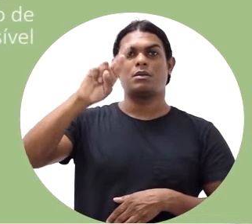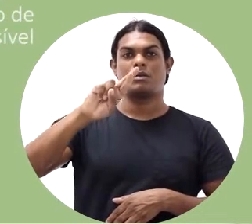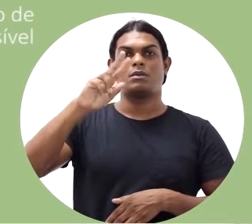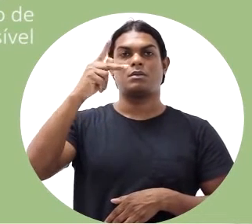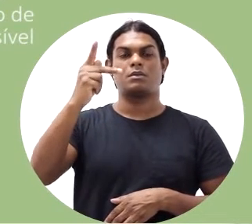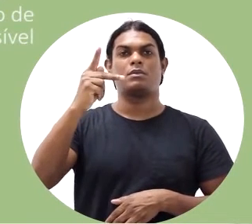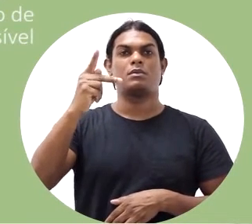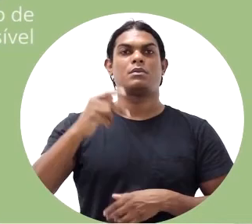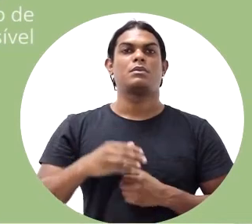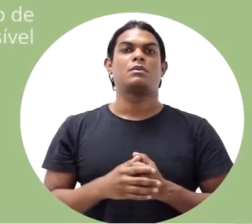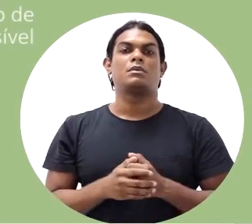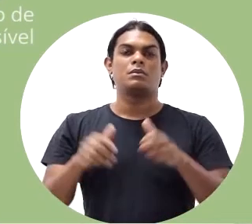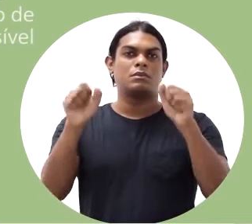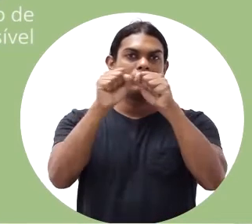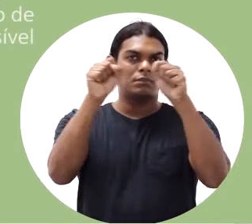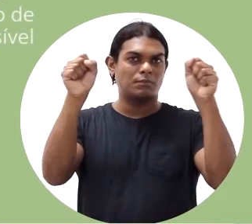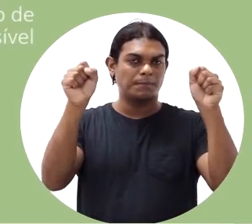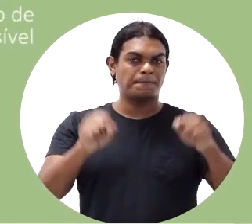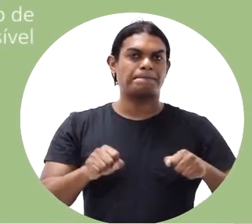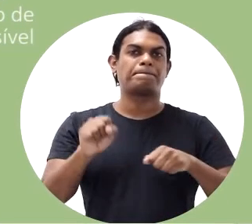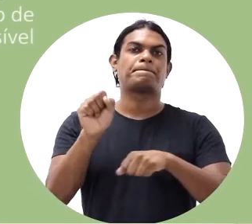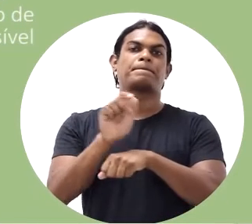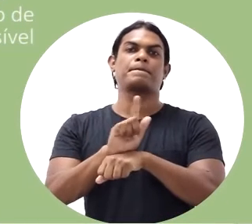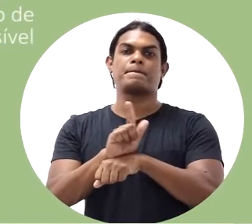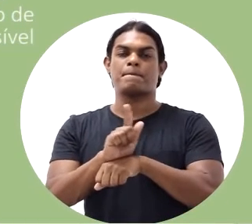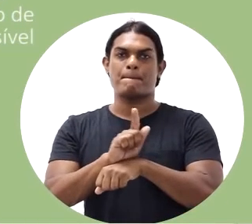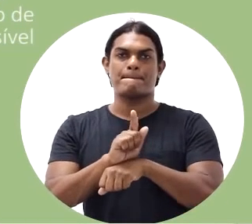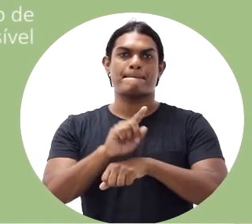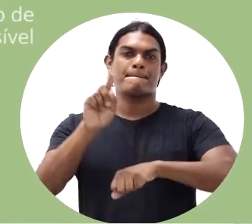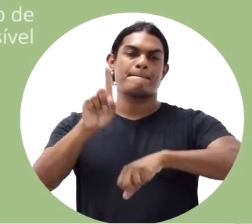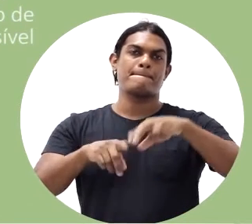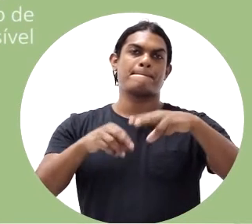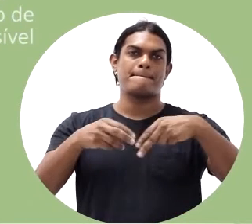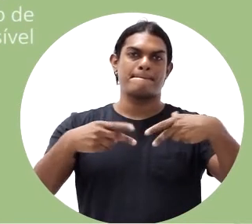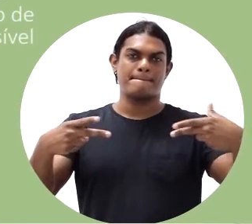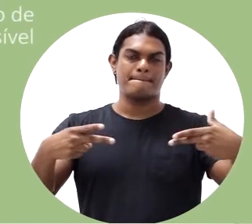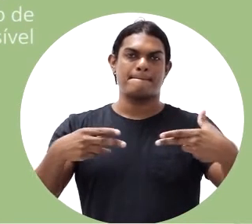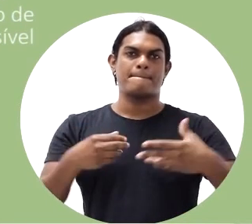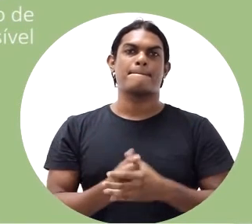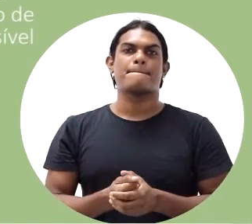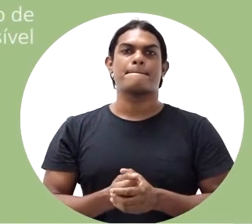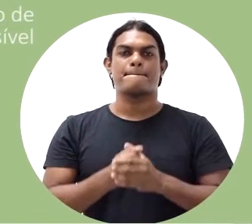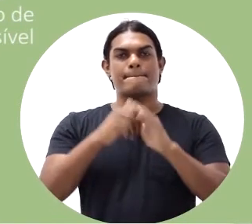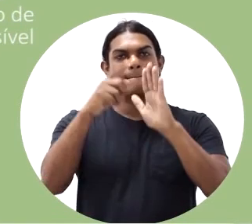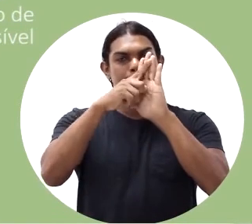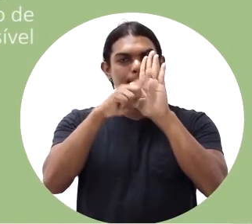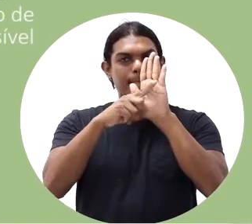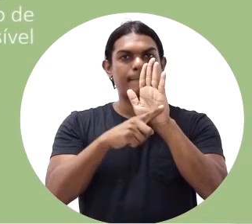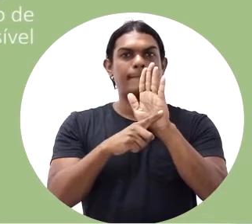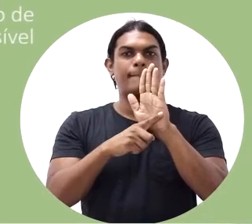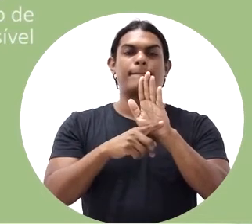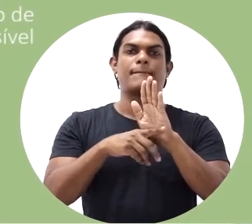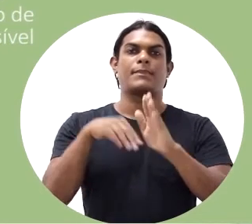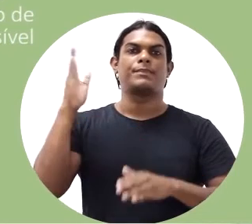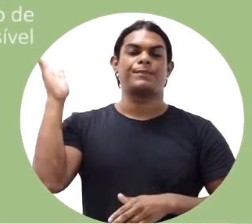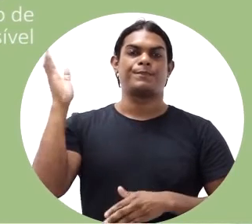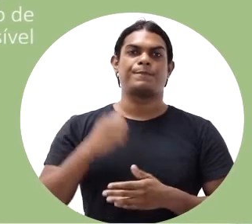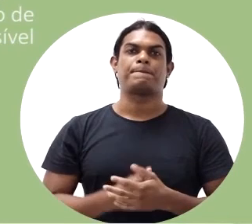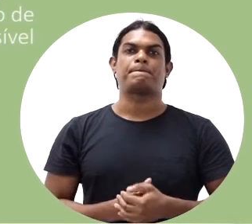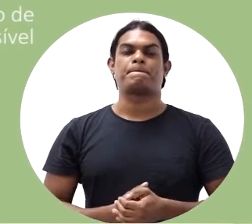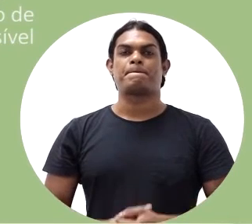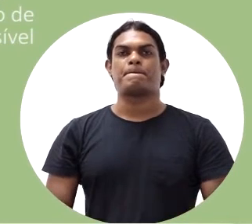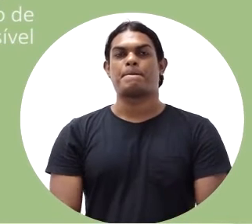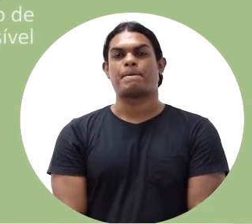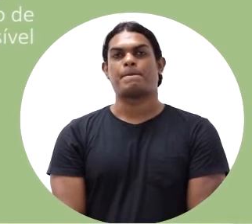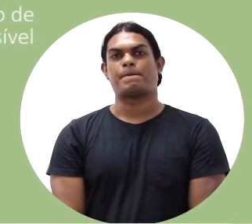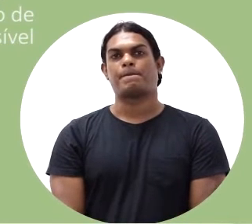que é um sistema de gestão de material. O planejamento de necessidade de materiais é um módulo que